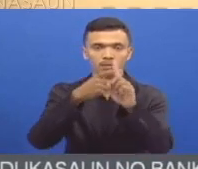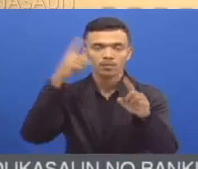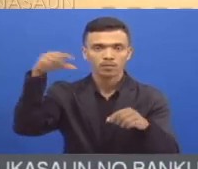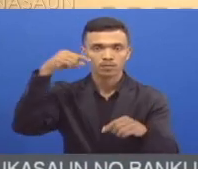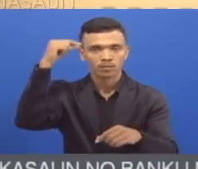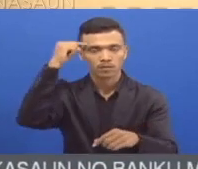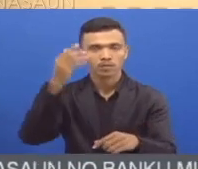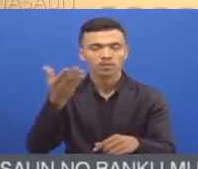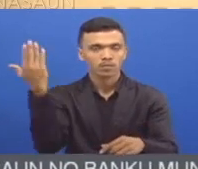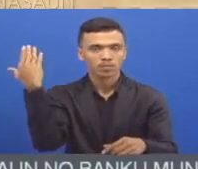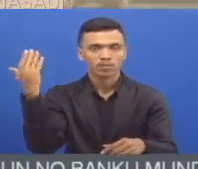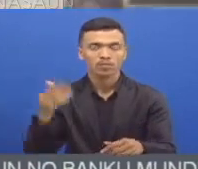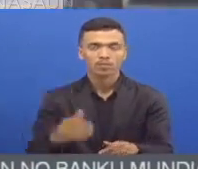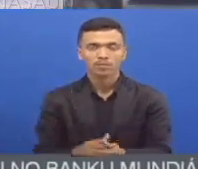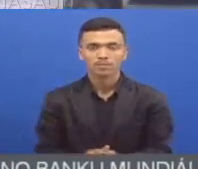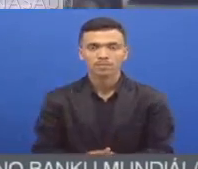anterior.